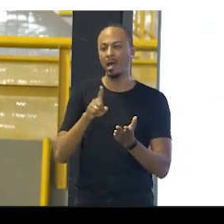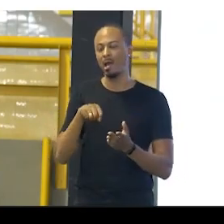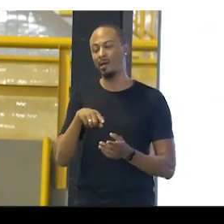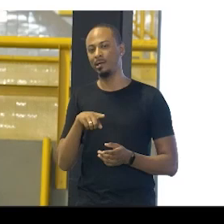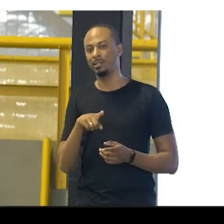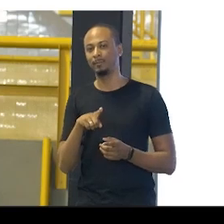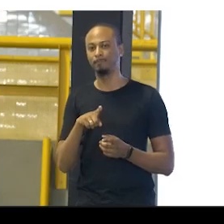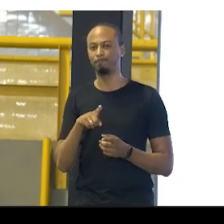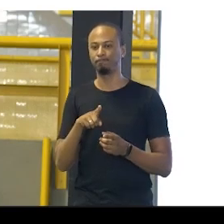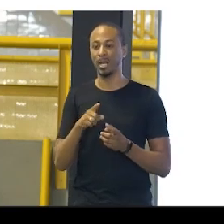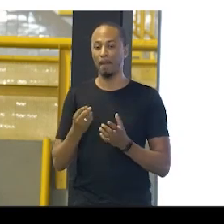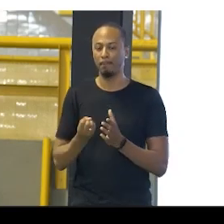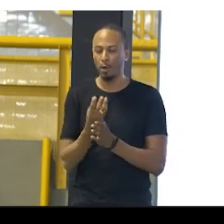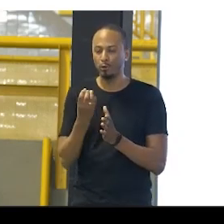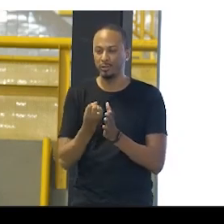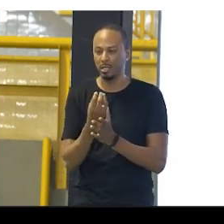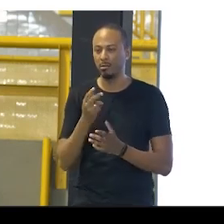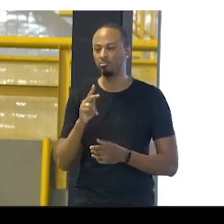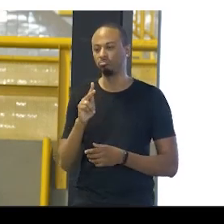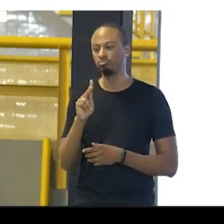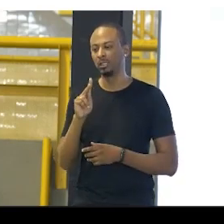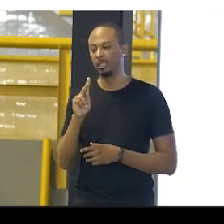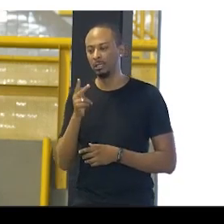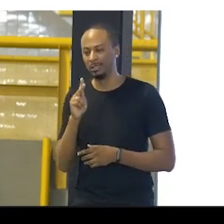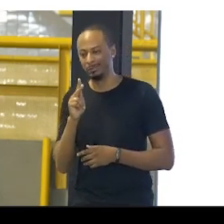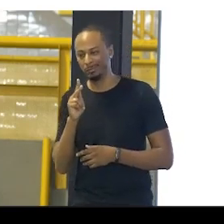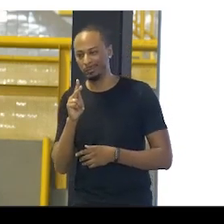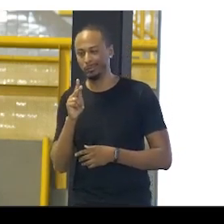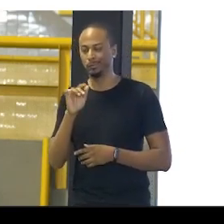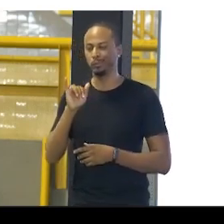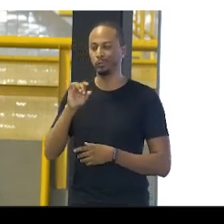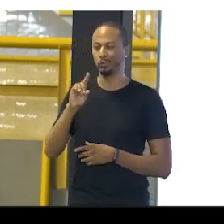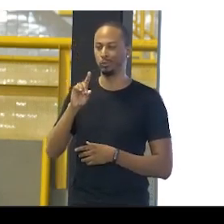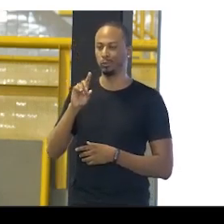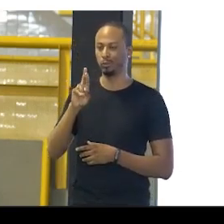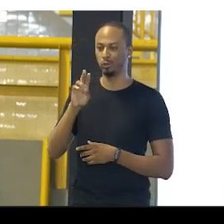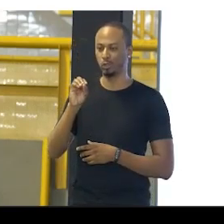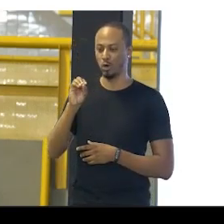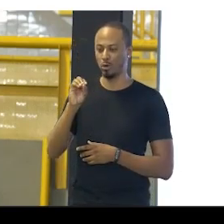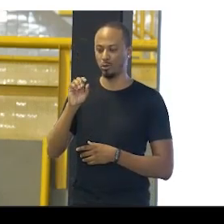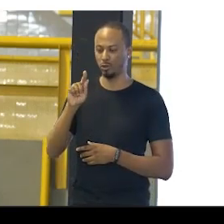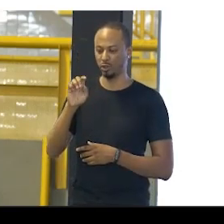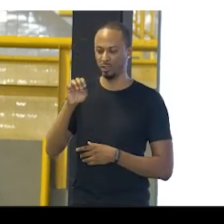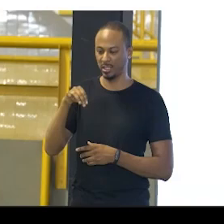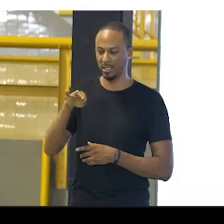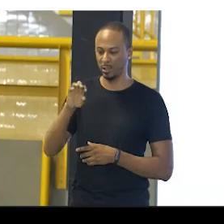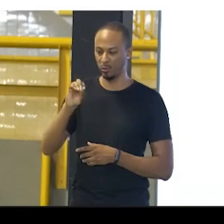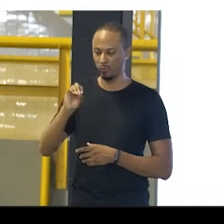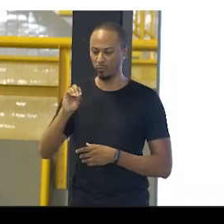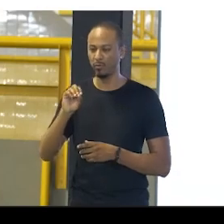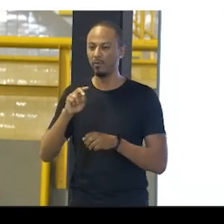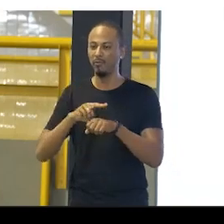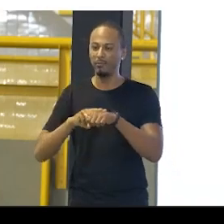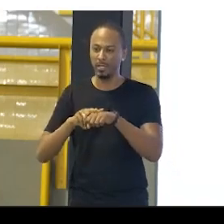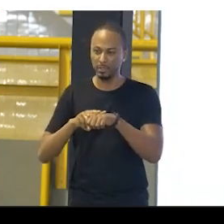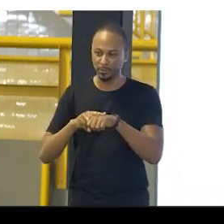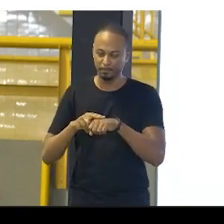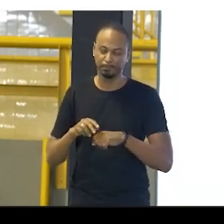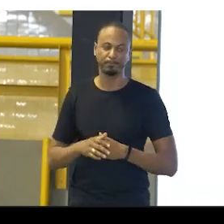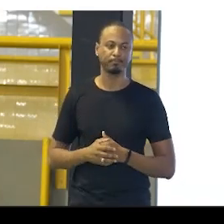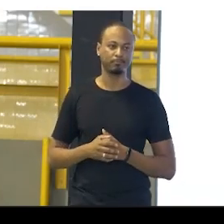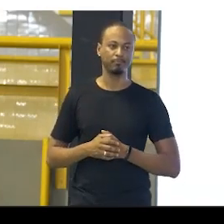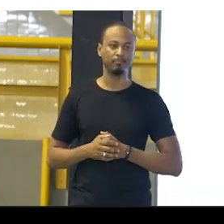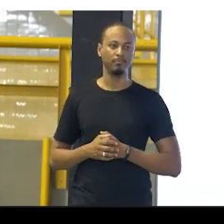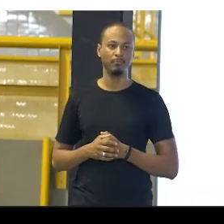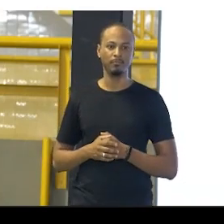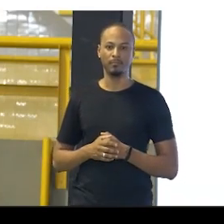vai nos dar retorno daqui 1 a 2 décadas, com toda certeza. A gente vai chegar a essa tecnologia. Quando o pré-sal foi